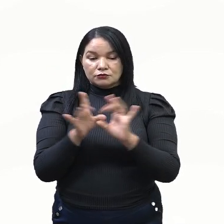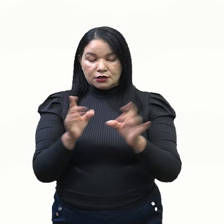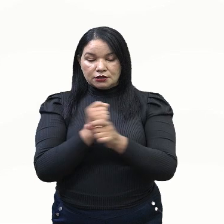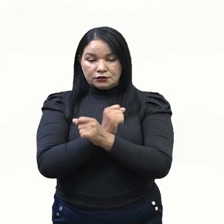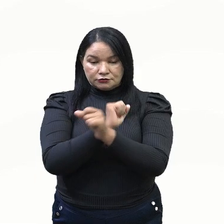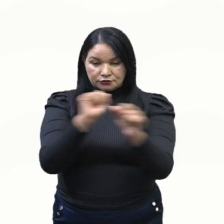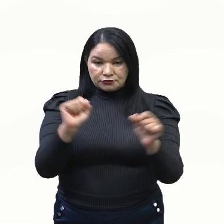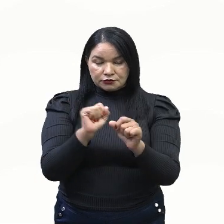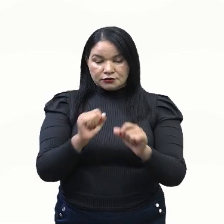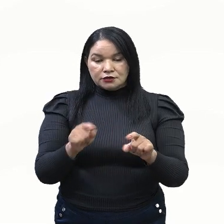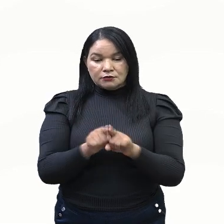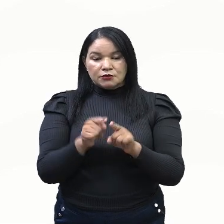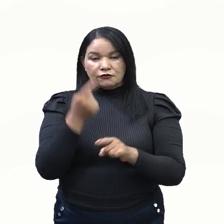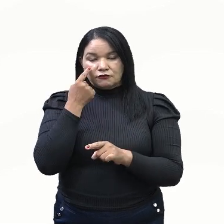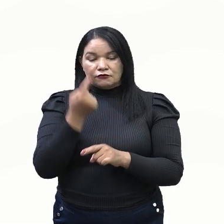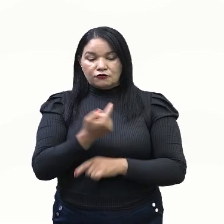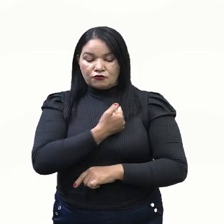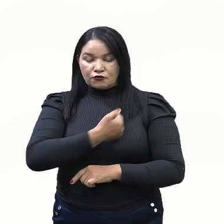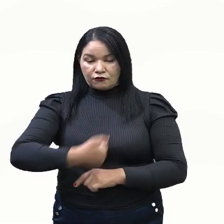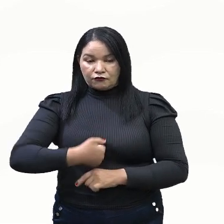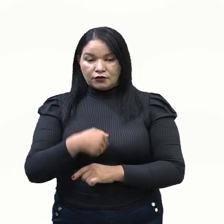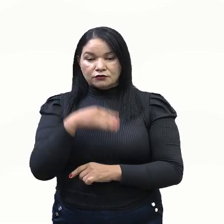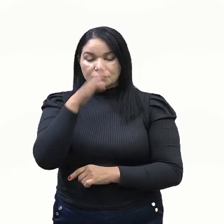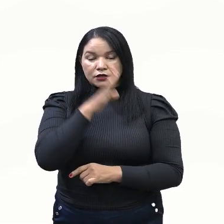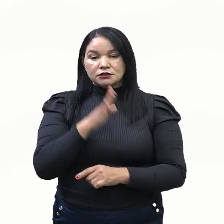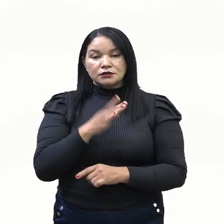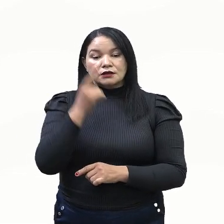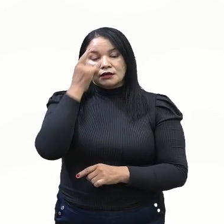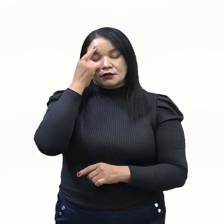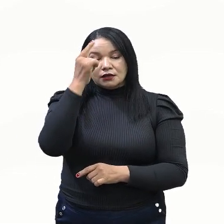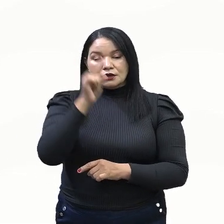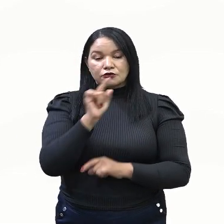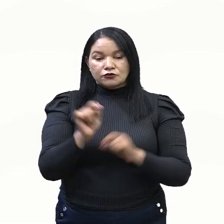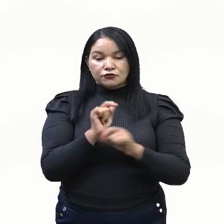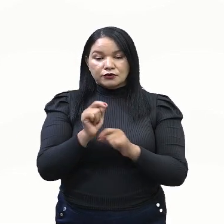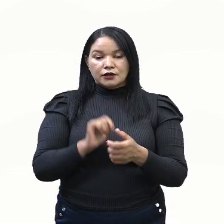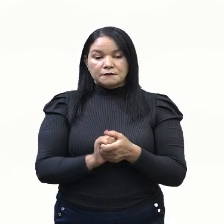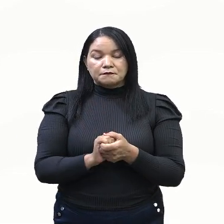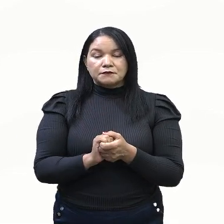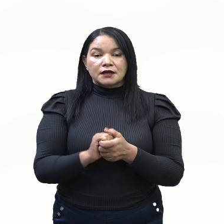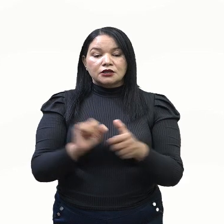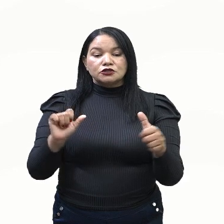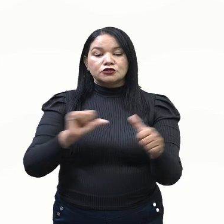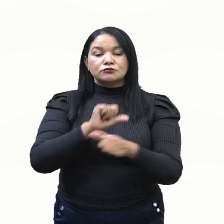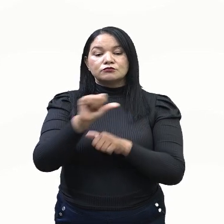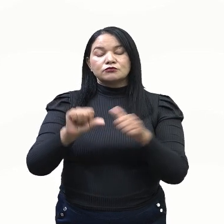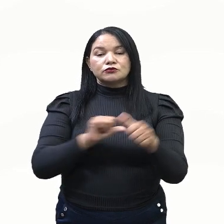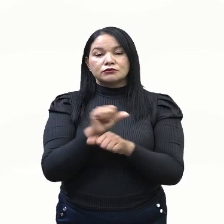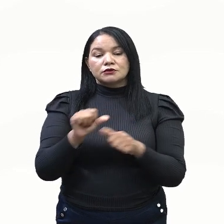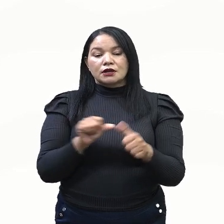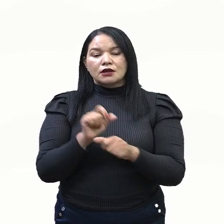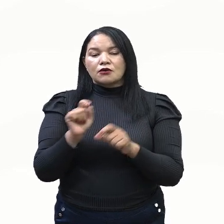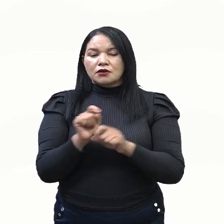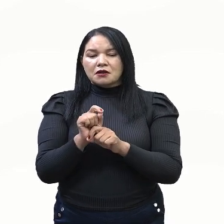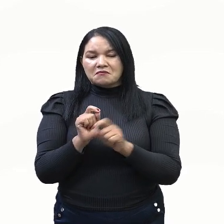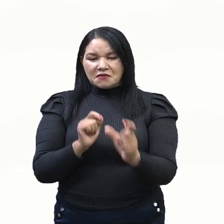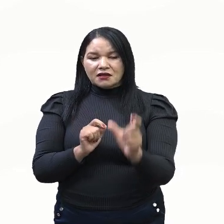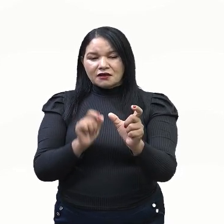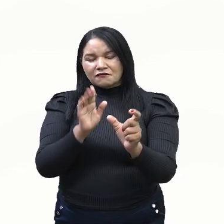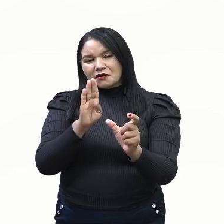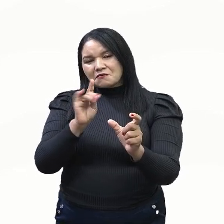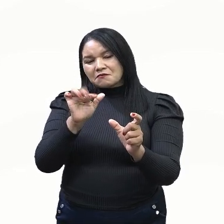que o governo brasileiro vai ter a ideia de branquear a população. Professora, mas qual era